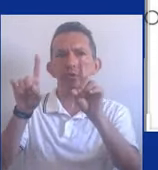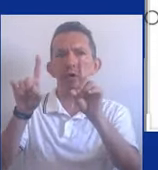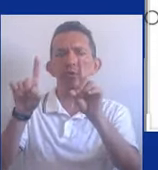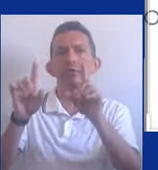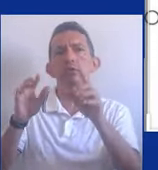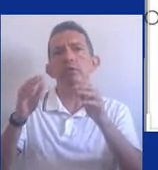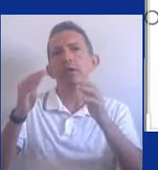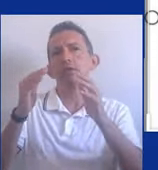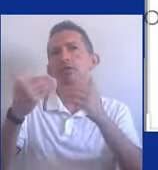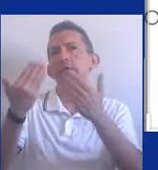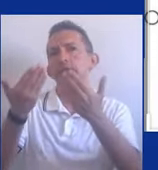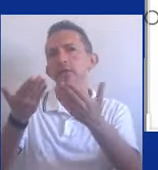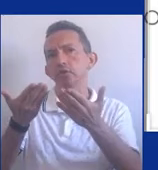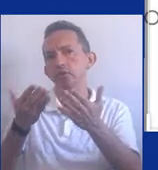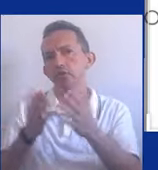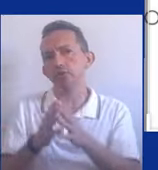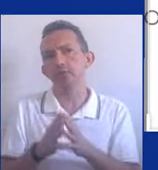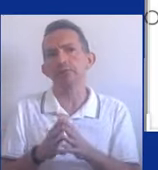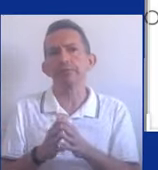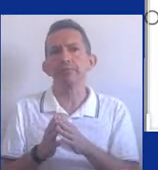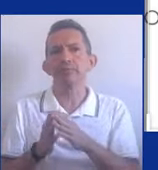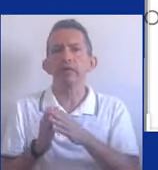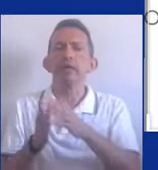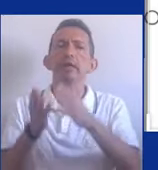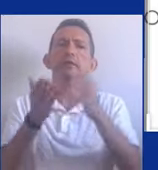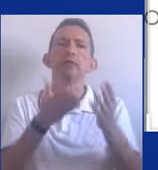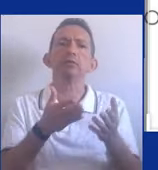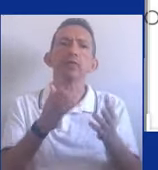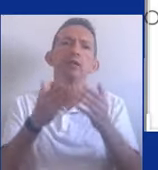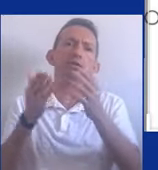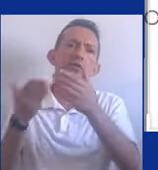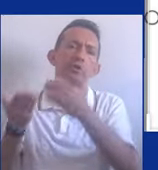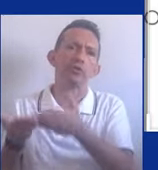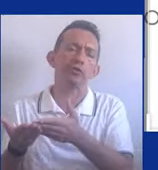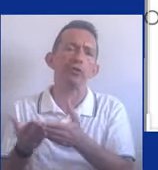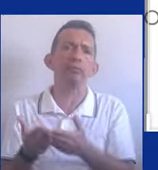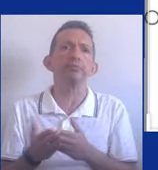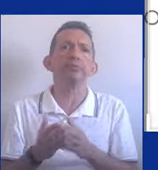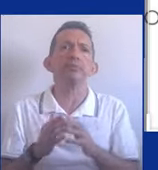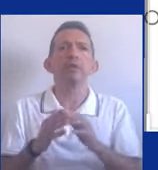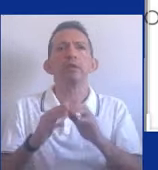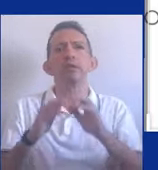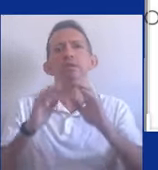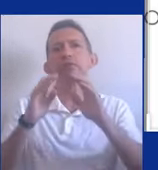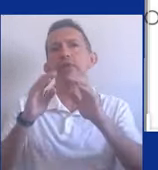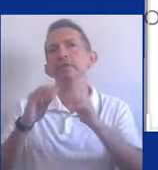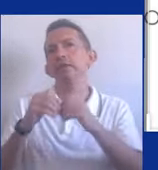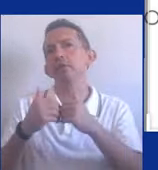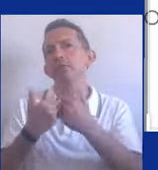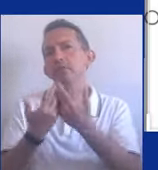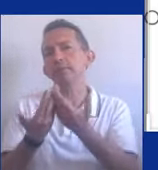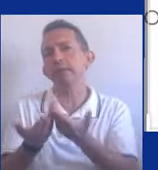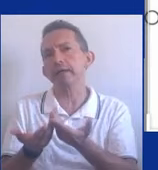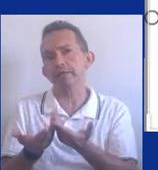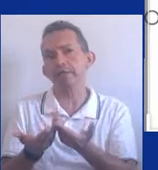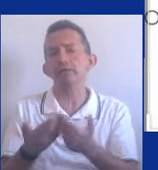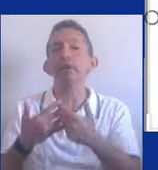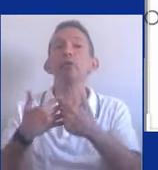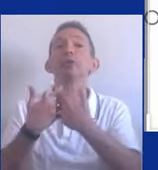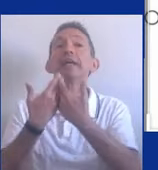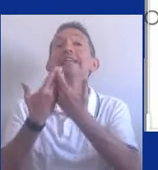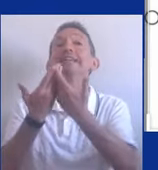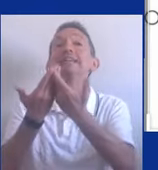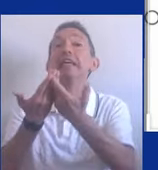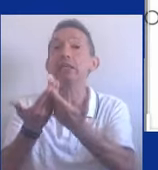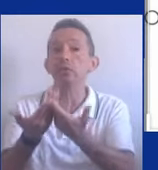espaço virtual, a gente chama de citossomo. E é dentro deste citossomo que a gente vai inserir o citoplasma. A gente